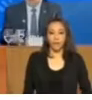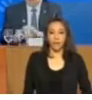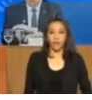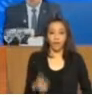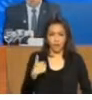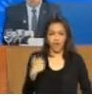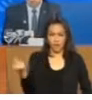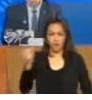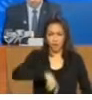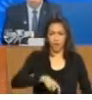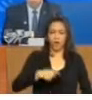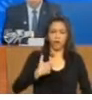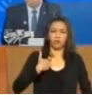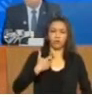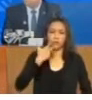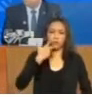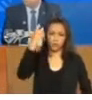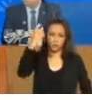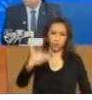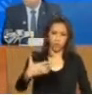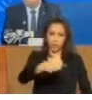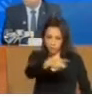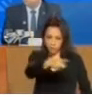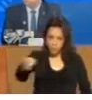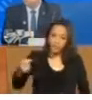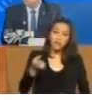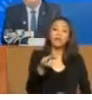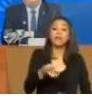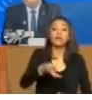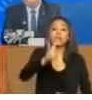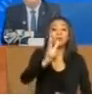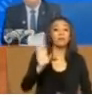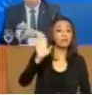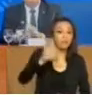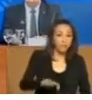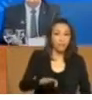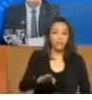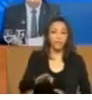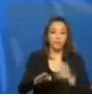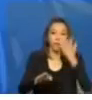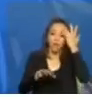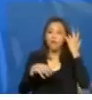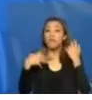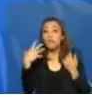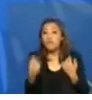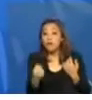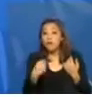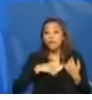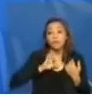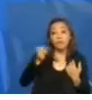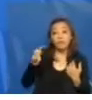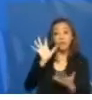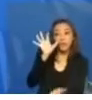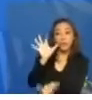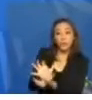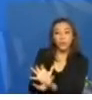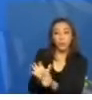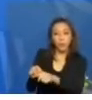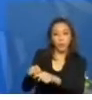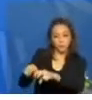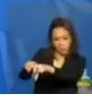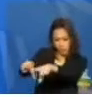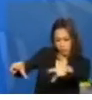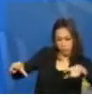às 15h, nós estaremos lá na Caixa Cultural para fazer